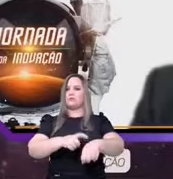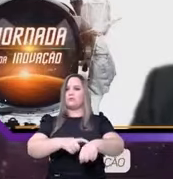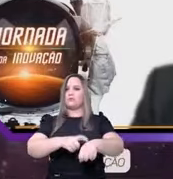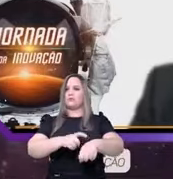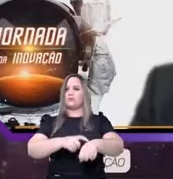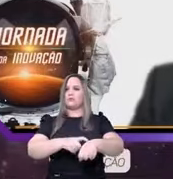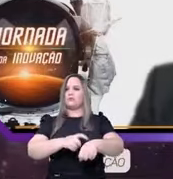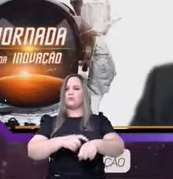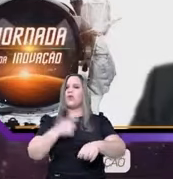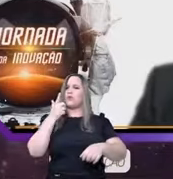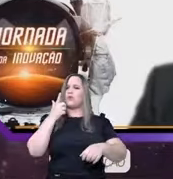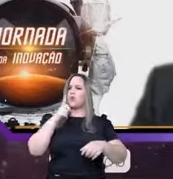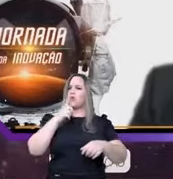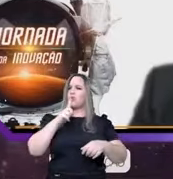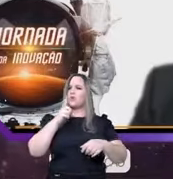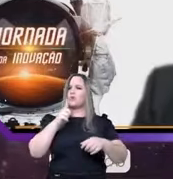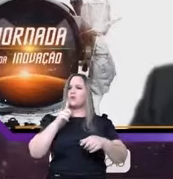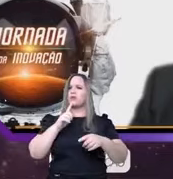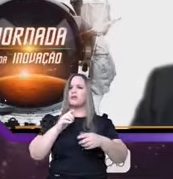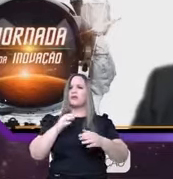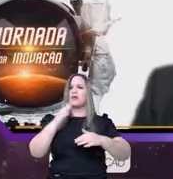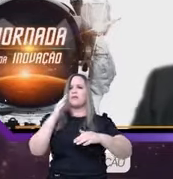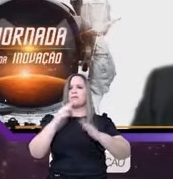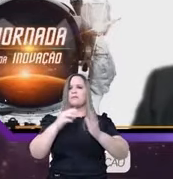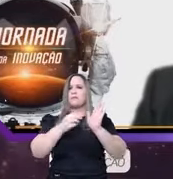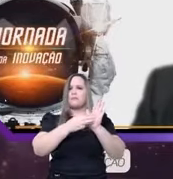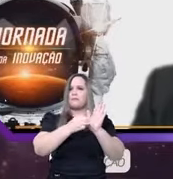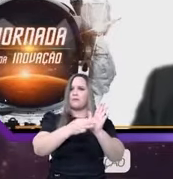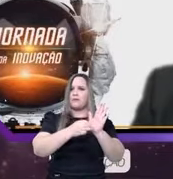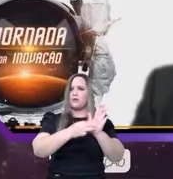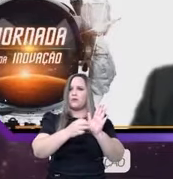consegui trazer práticas, na verdade, reais,